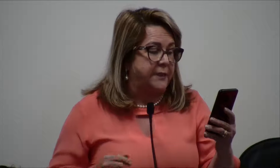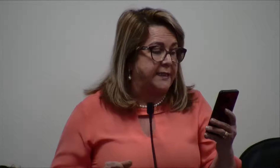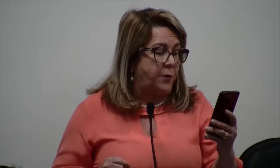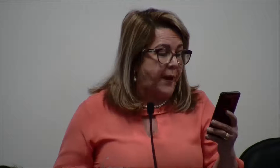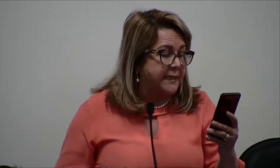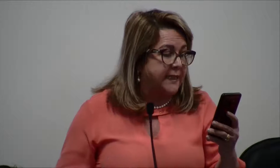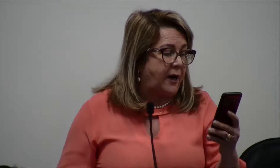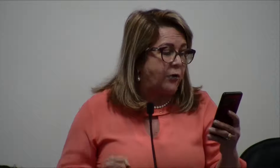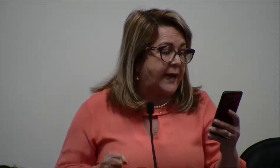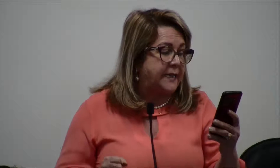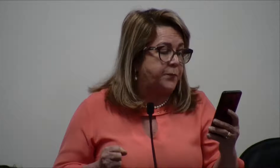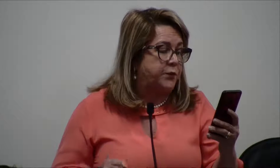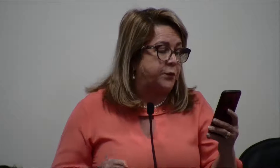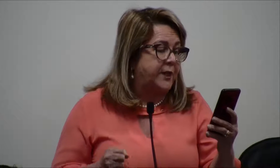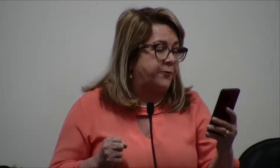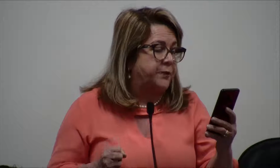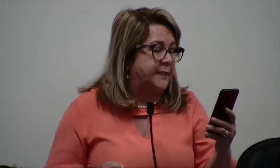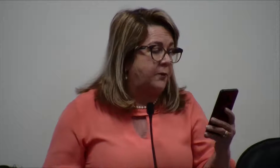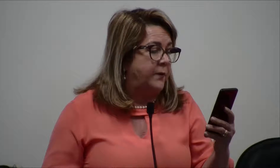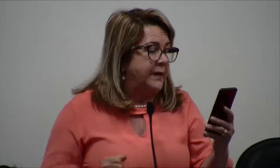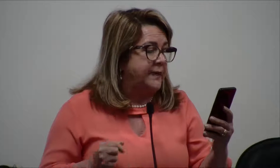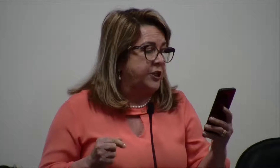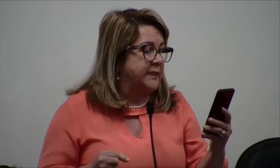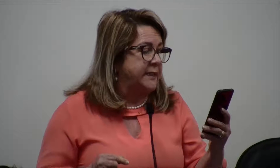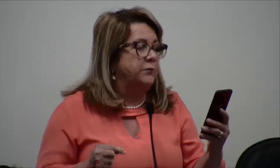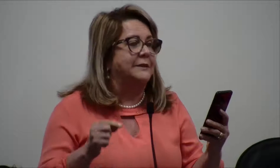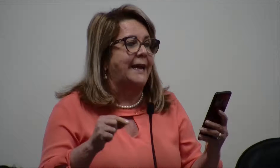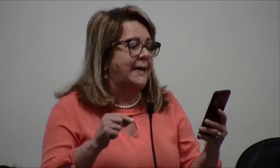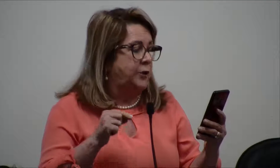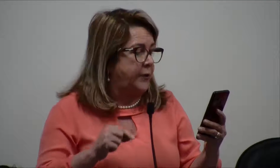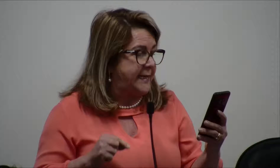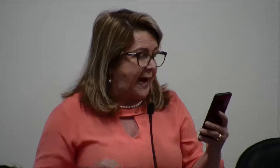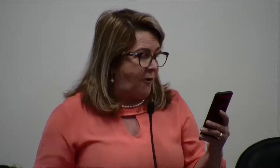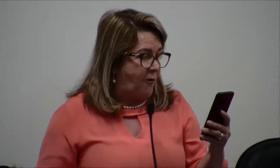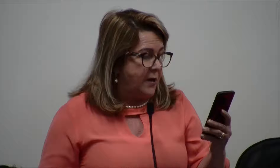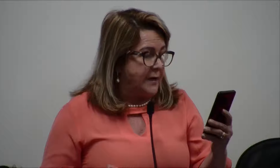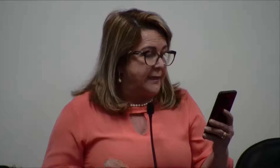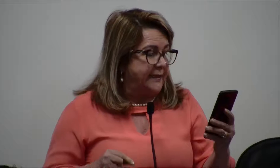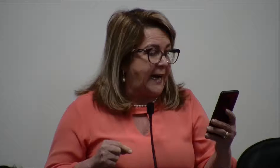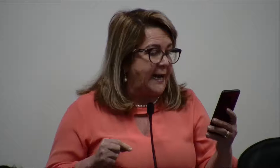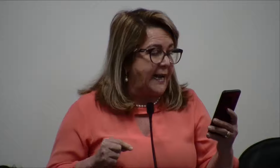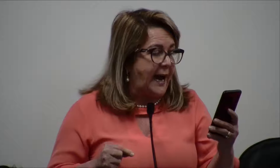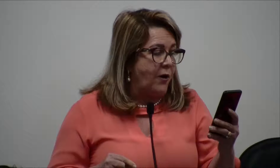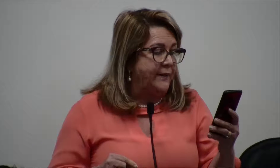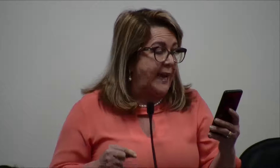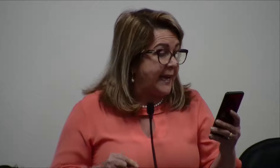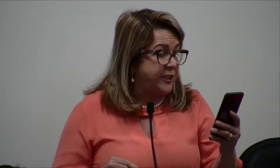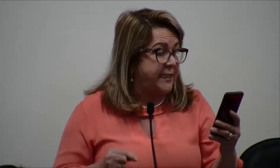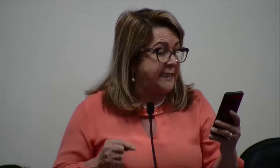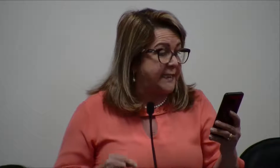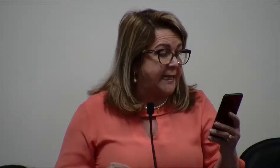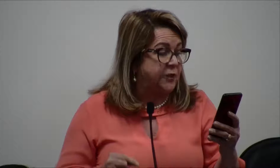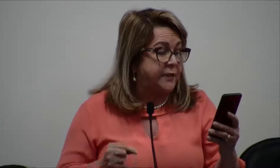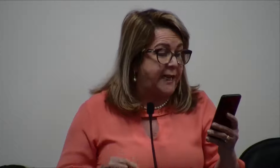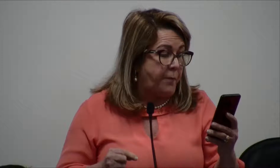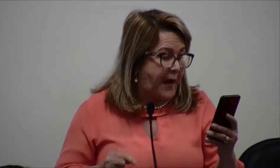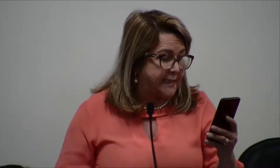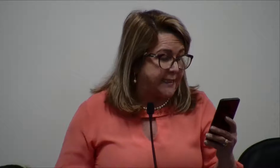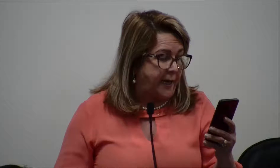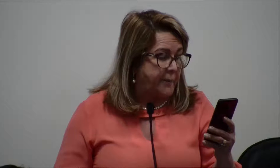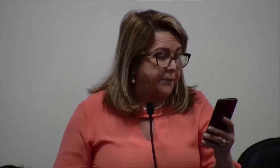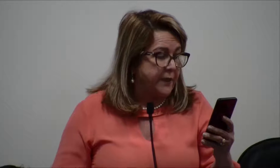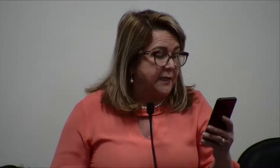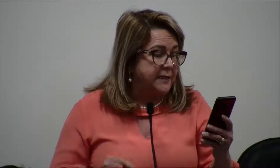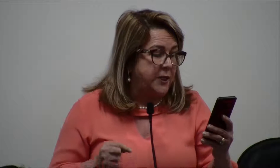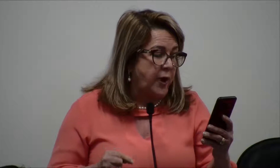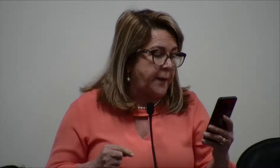ações de proteção básica, o CRAS possui a função de gestão territorial da rede de assistência social